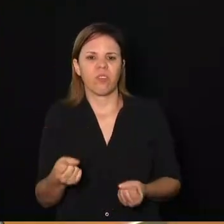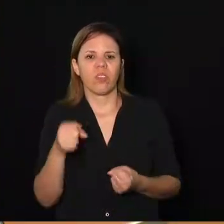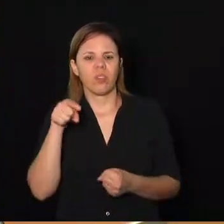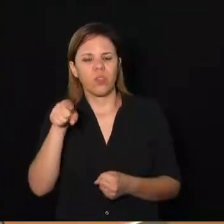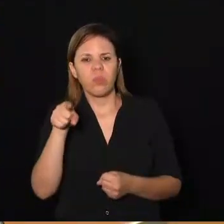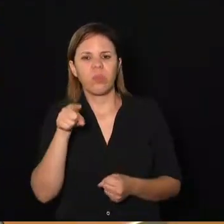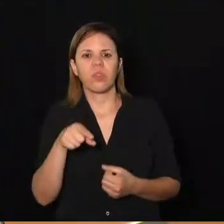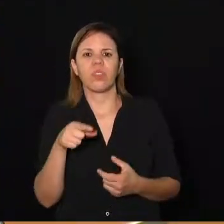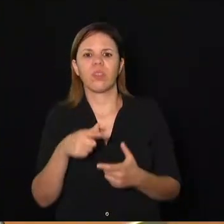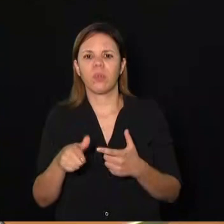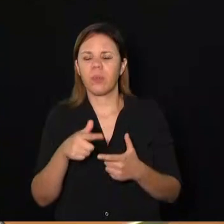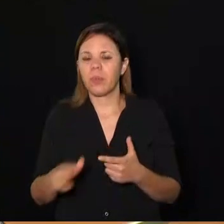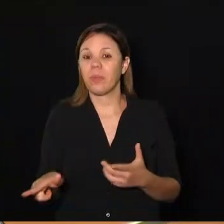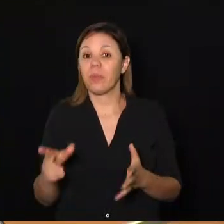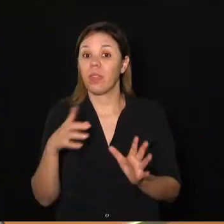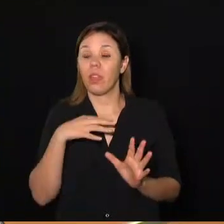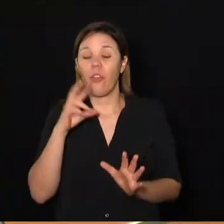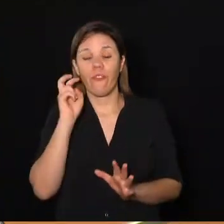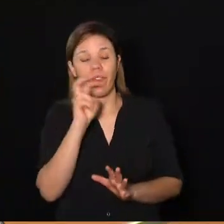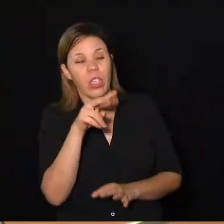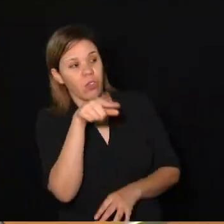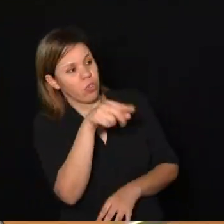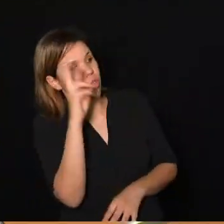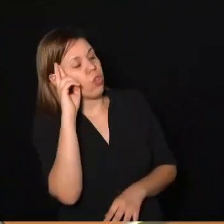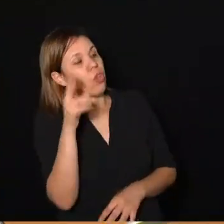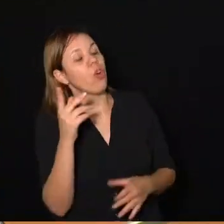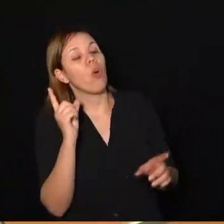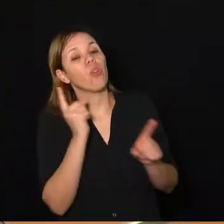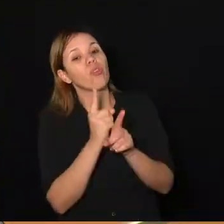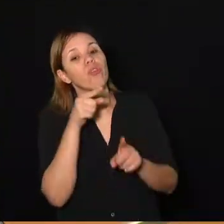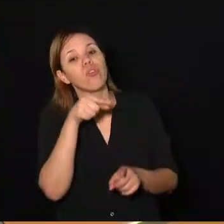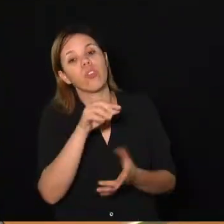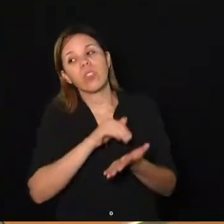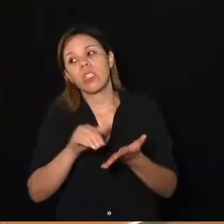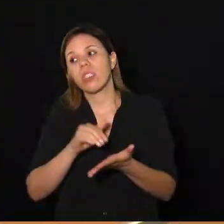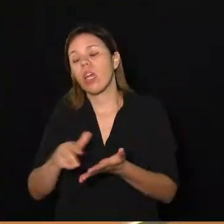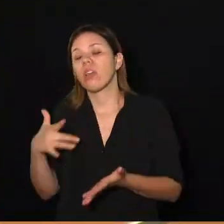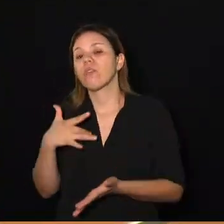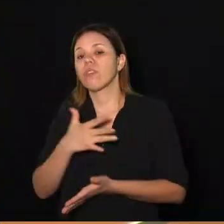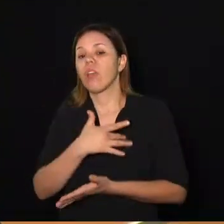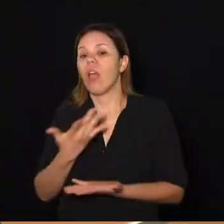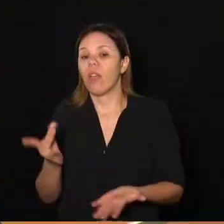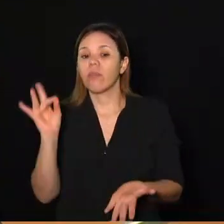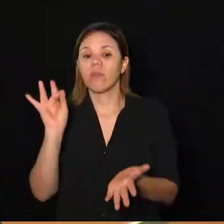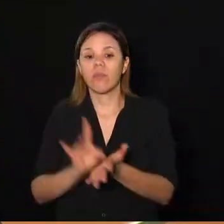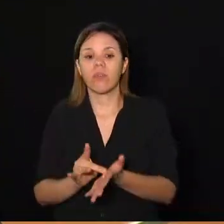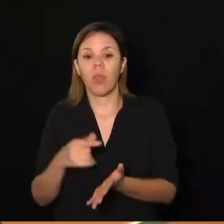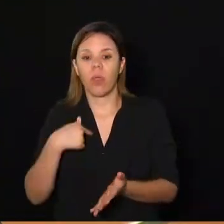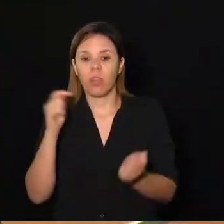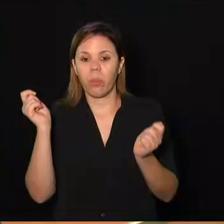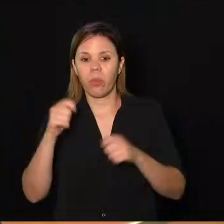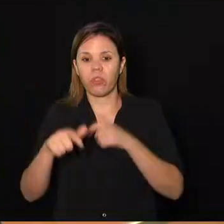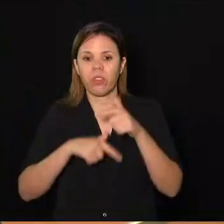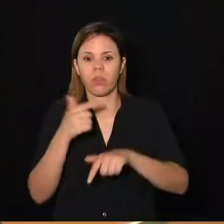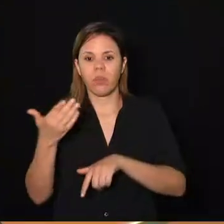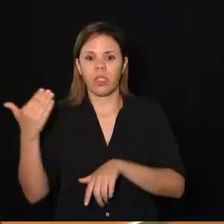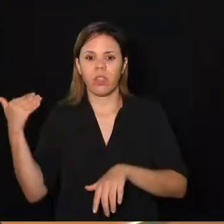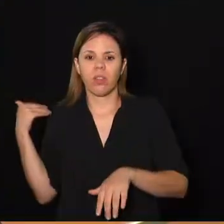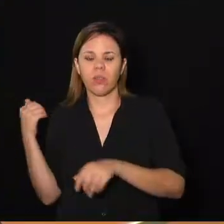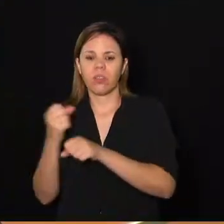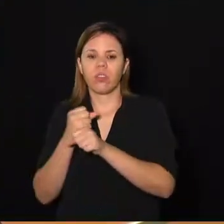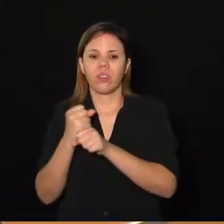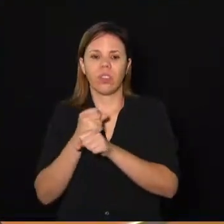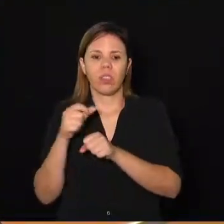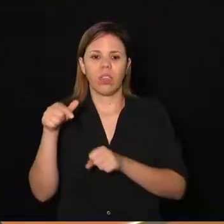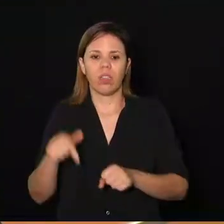Fernando Mendes falando que esteve com o secretário de saúde e realmente eu já pude ser assessor anteriormente alguns anos atrás